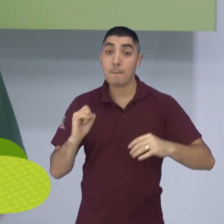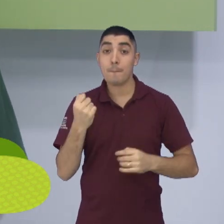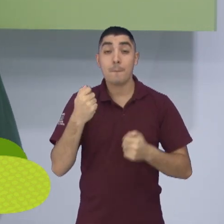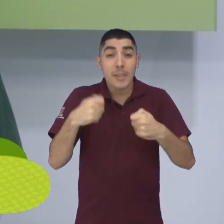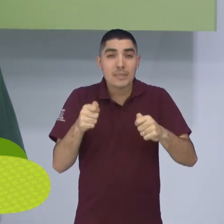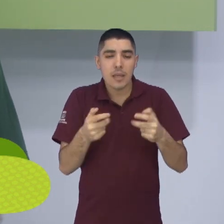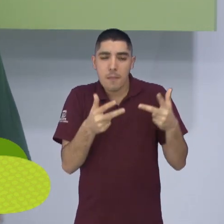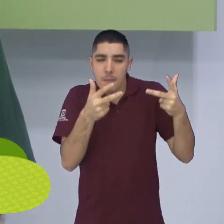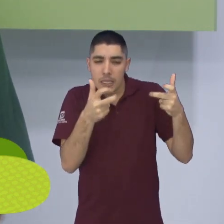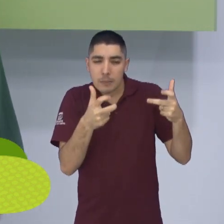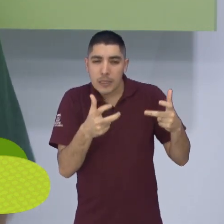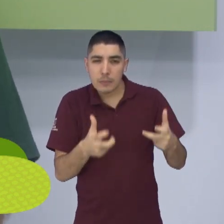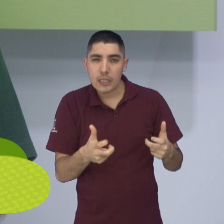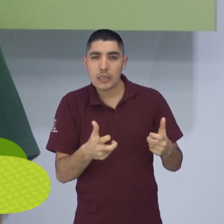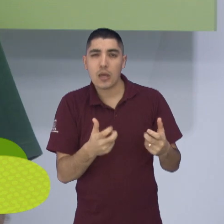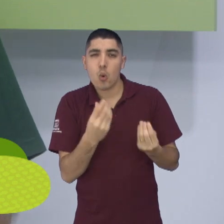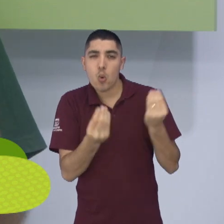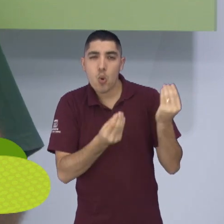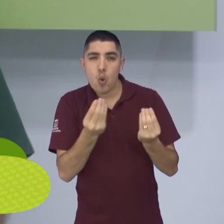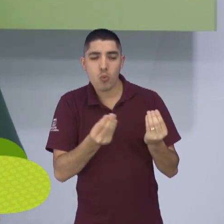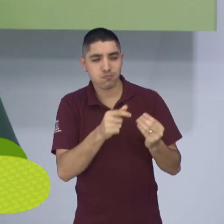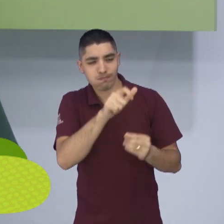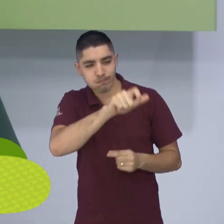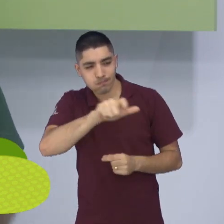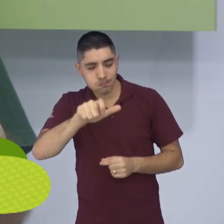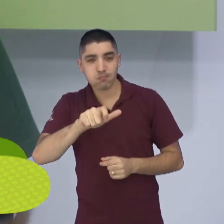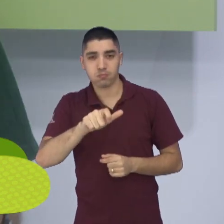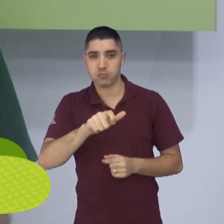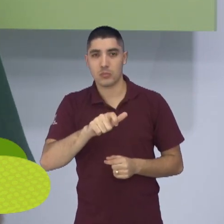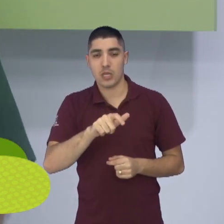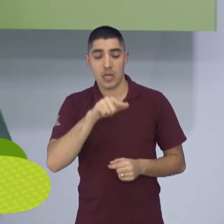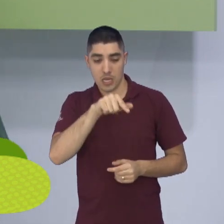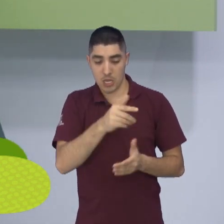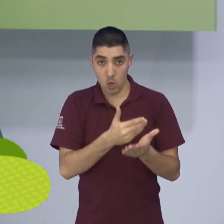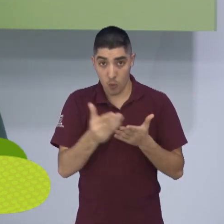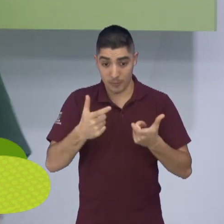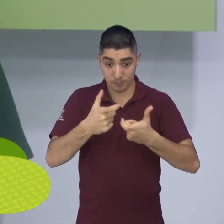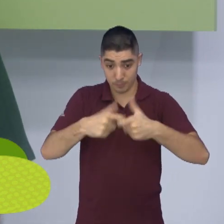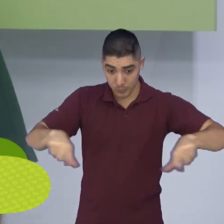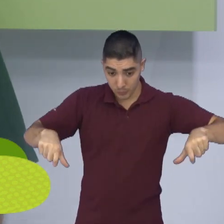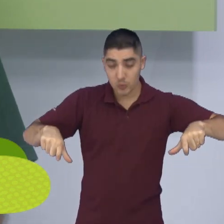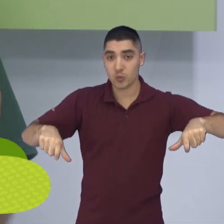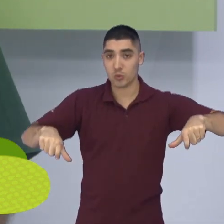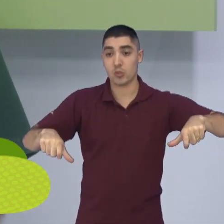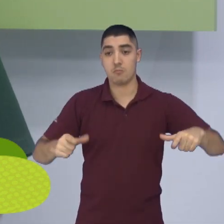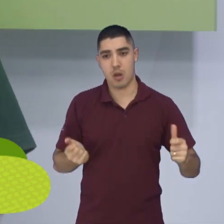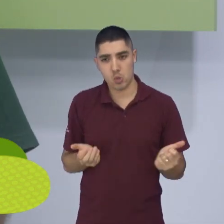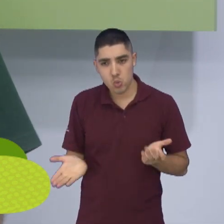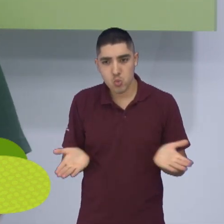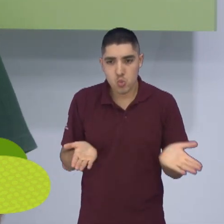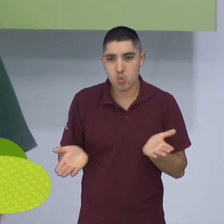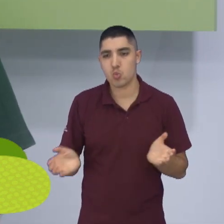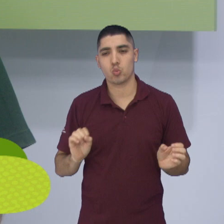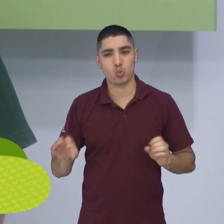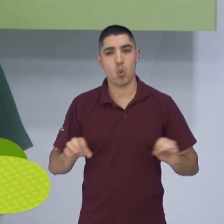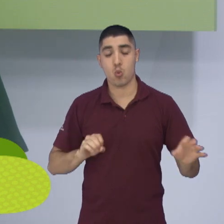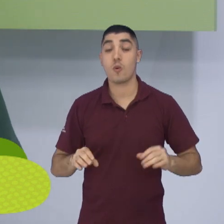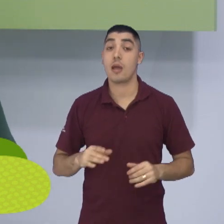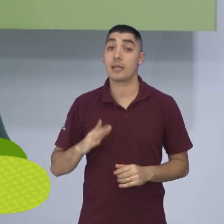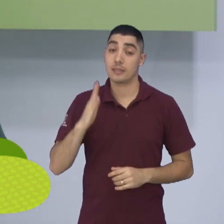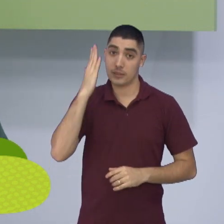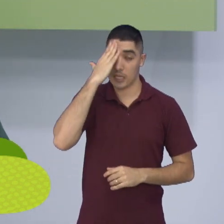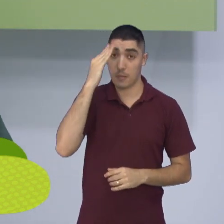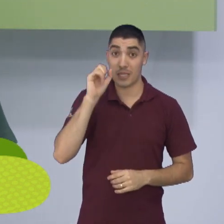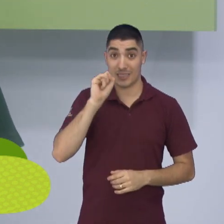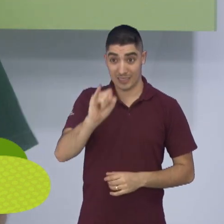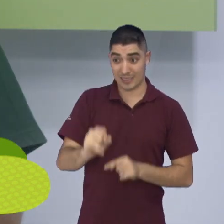vai montar esse time dentro do campo, dos 11 que vão jogar, dependendo aí, lógico, do adversário. Se é um